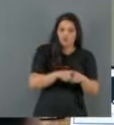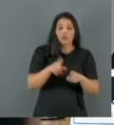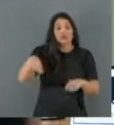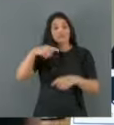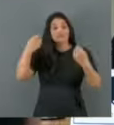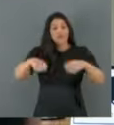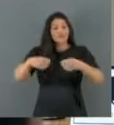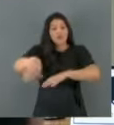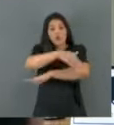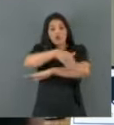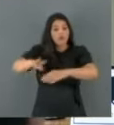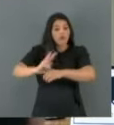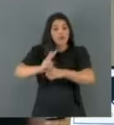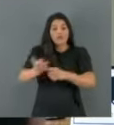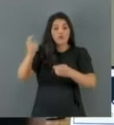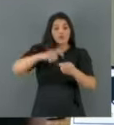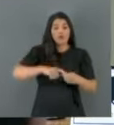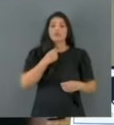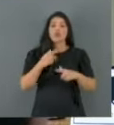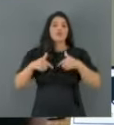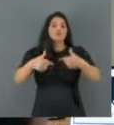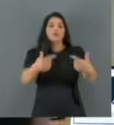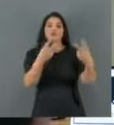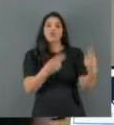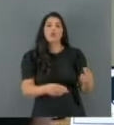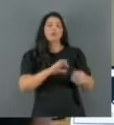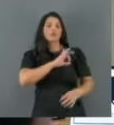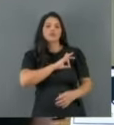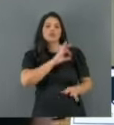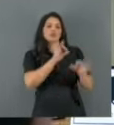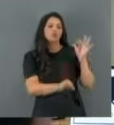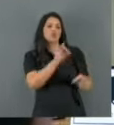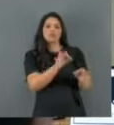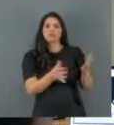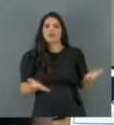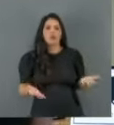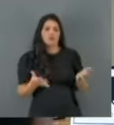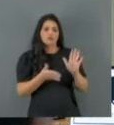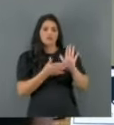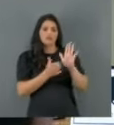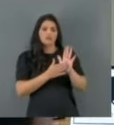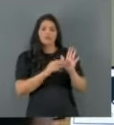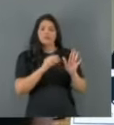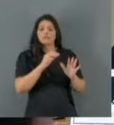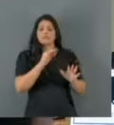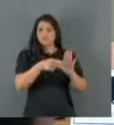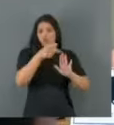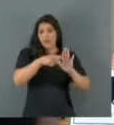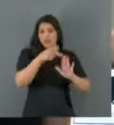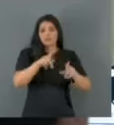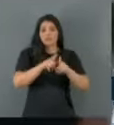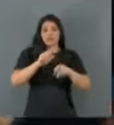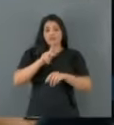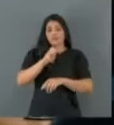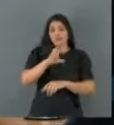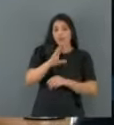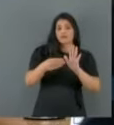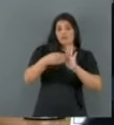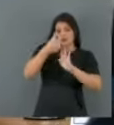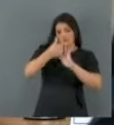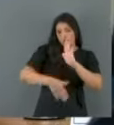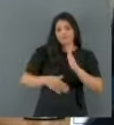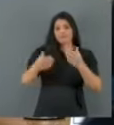rodovias, não pode exercer as funções de polícia judiciária, isso está explicitado na portaria e também na PEC.